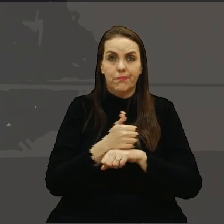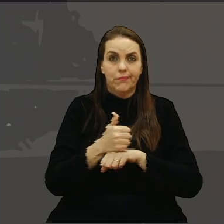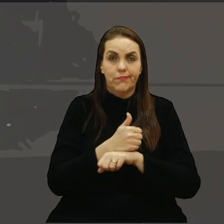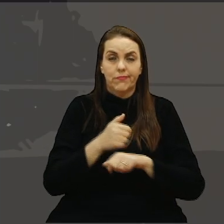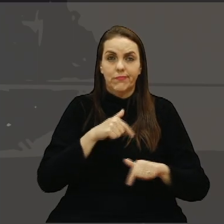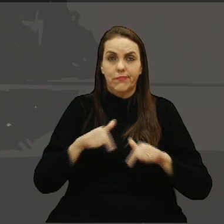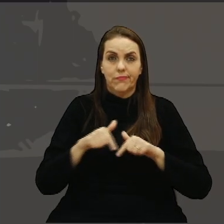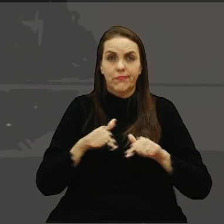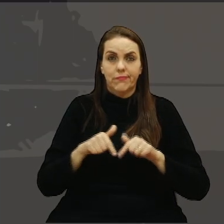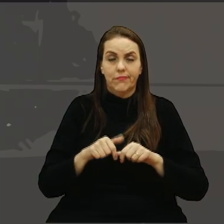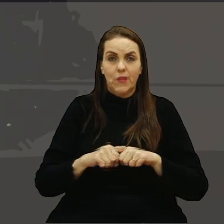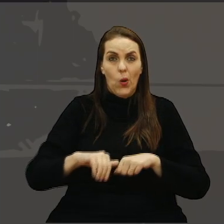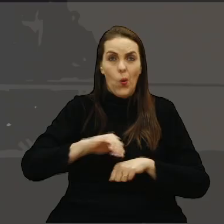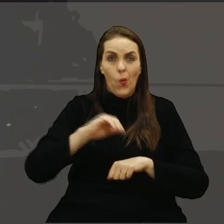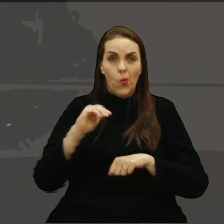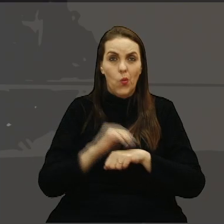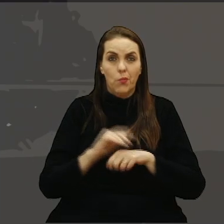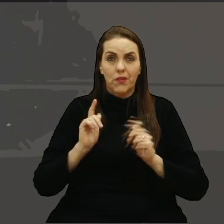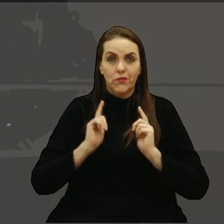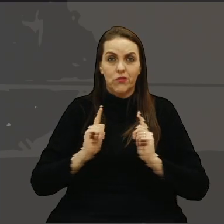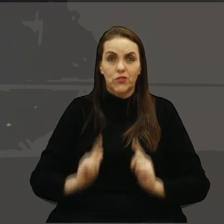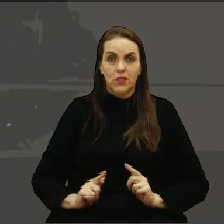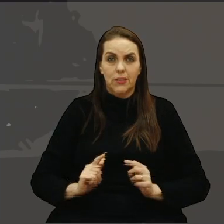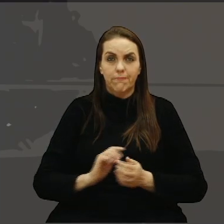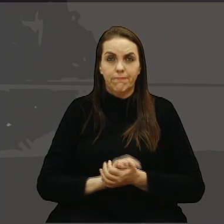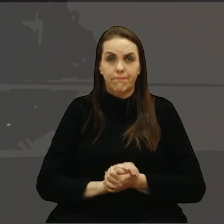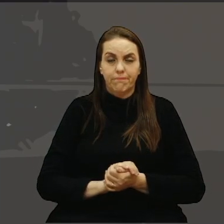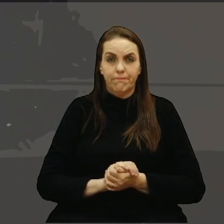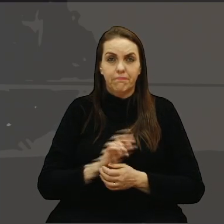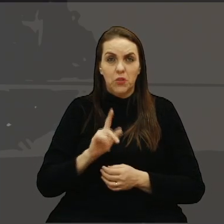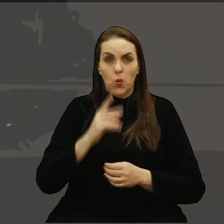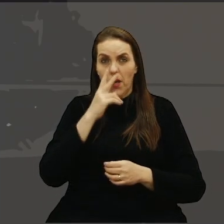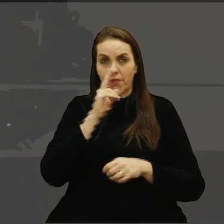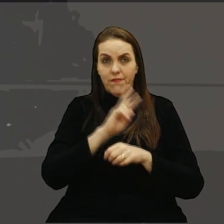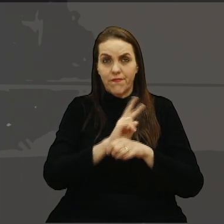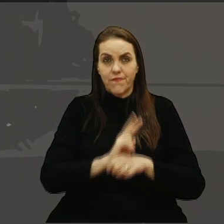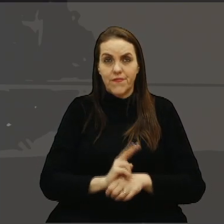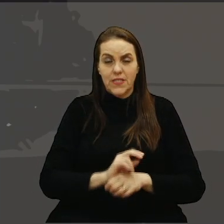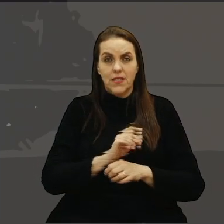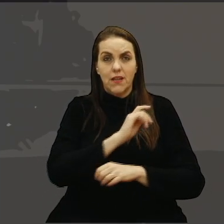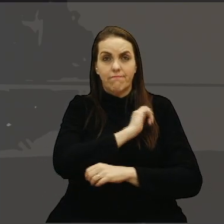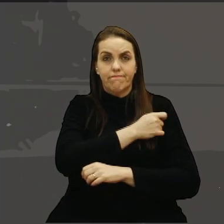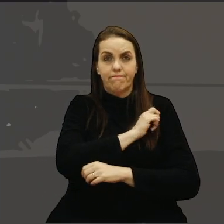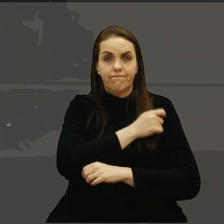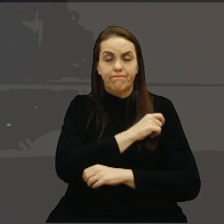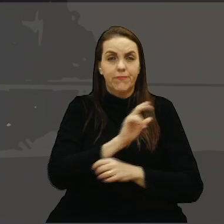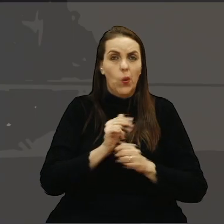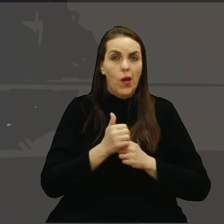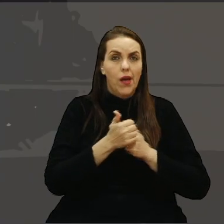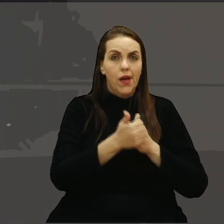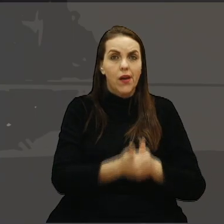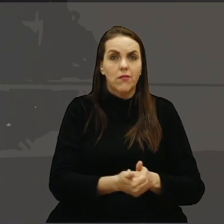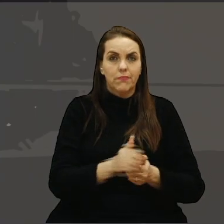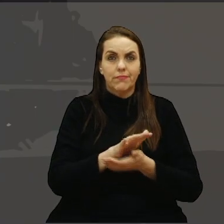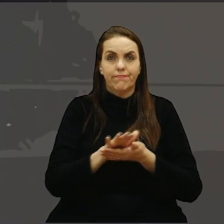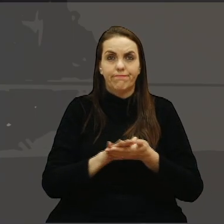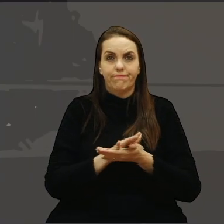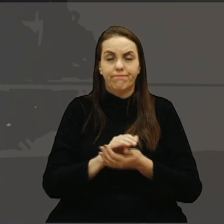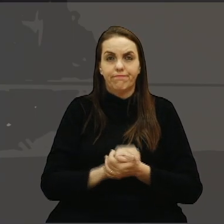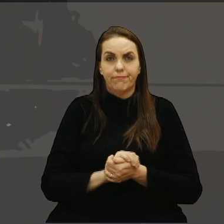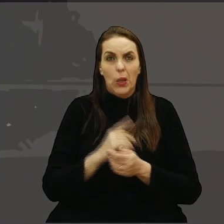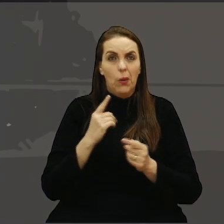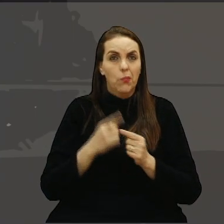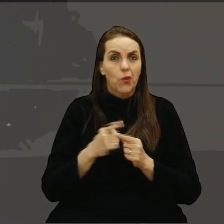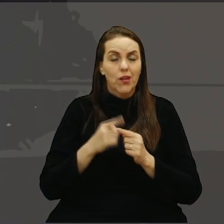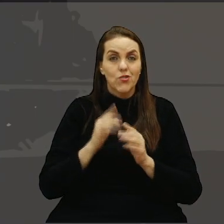trabalhando, é culpa da gestão que não está fiscalizando, que não está acompanhando. Porque